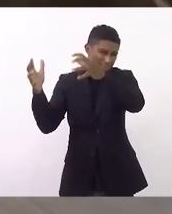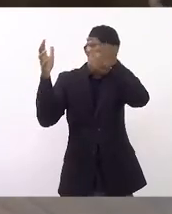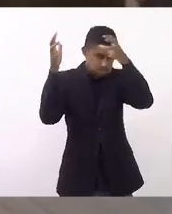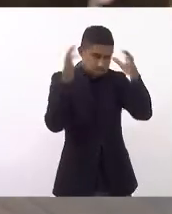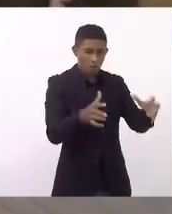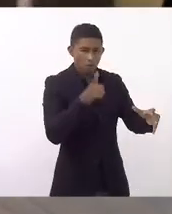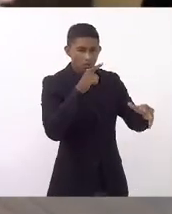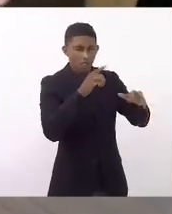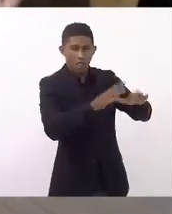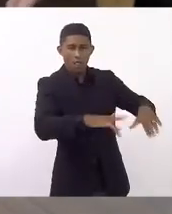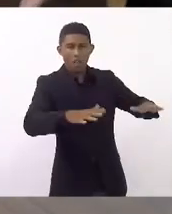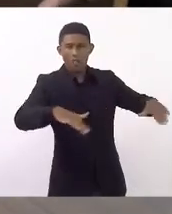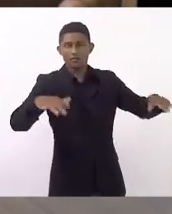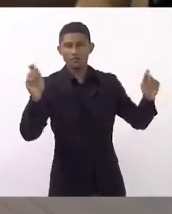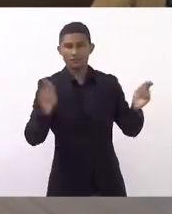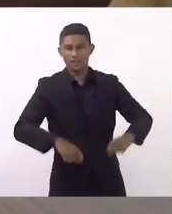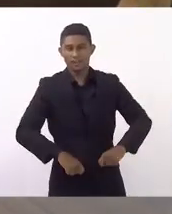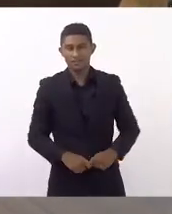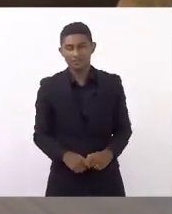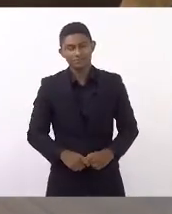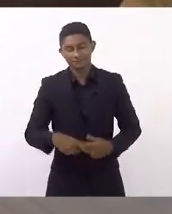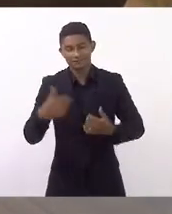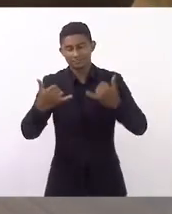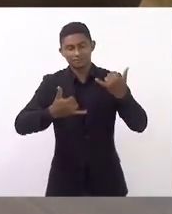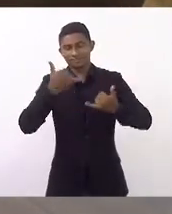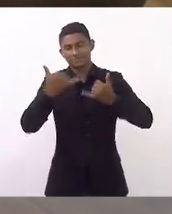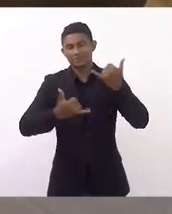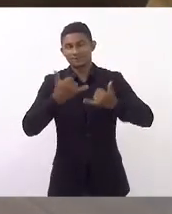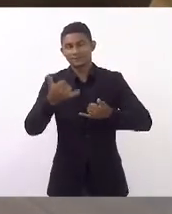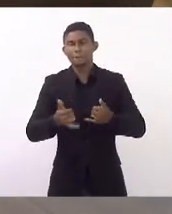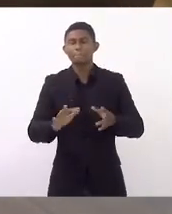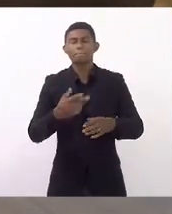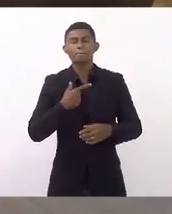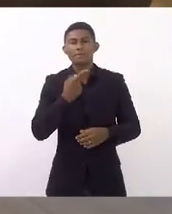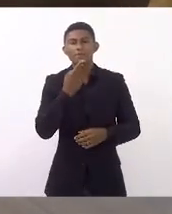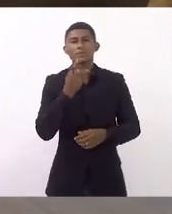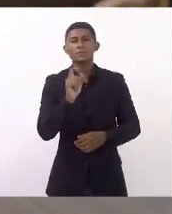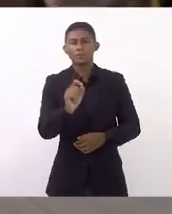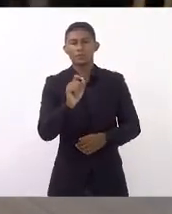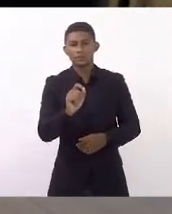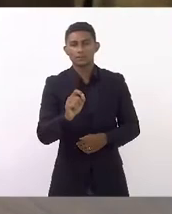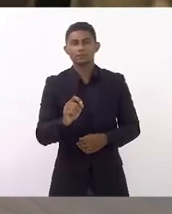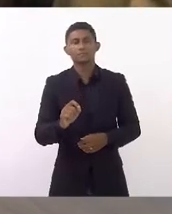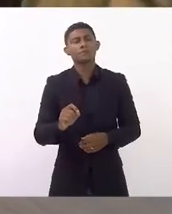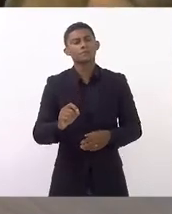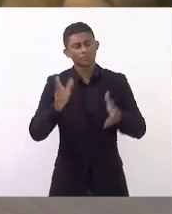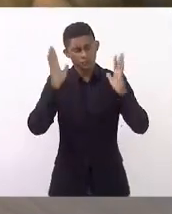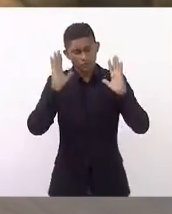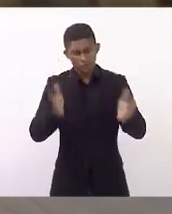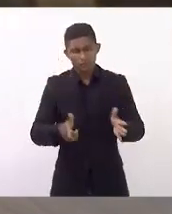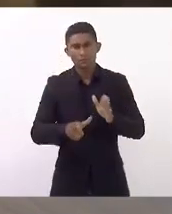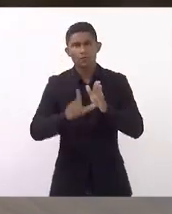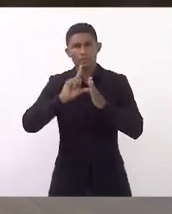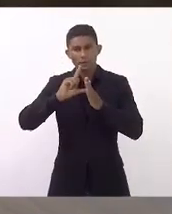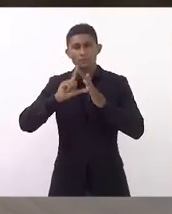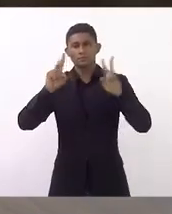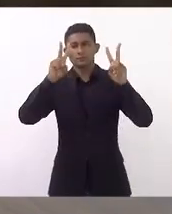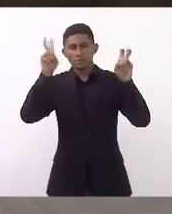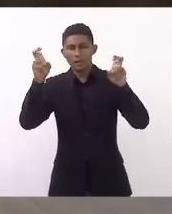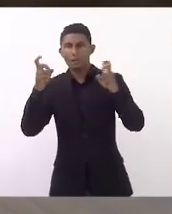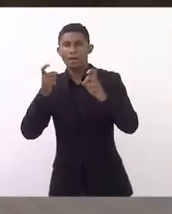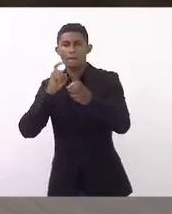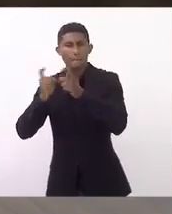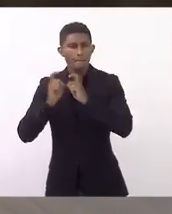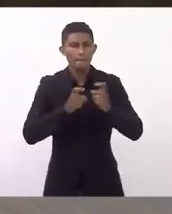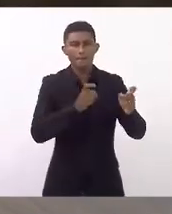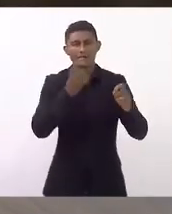presidente, brincadeiras à parte, dizer que, de fato, nós tivemos uma conversa muito profícua a respeito desse tema no Colégio